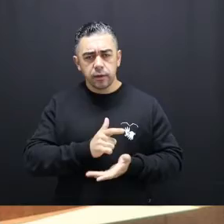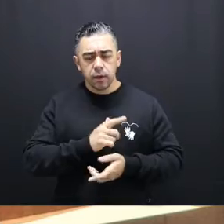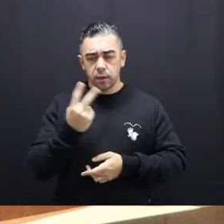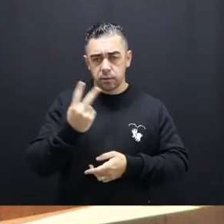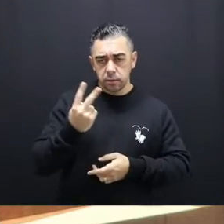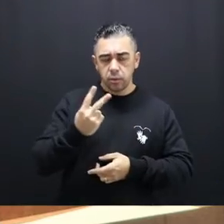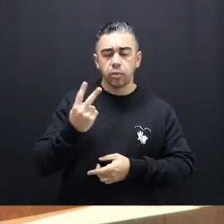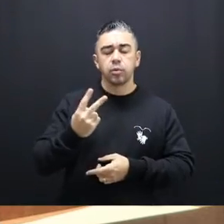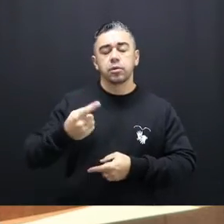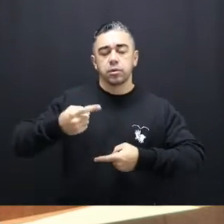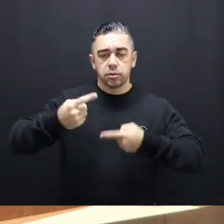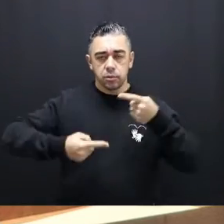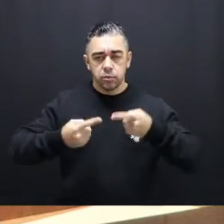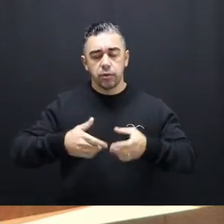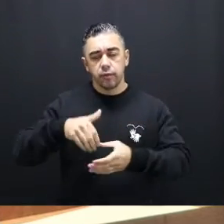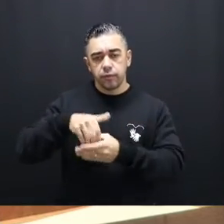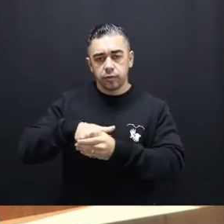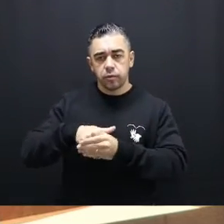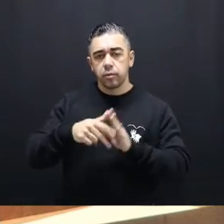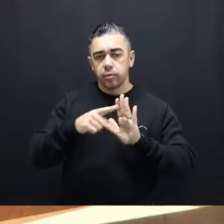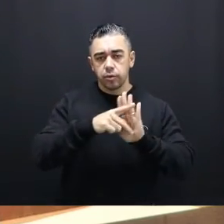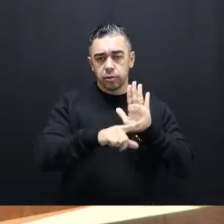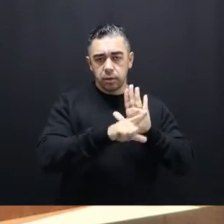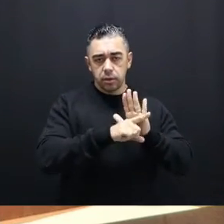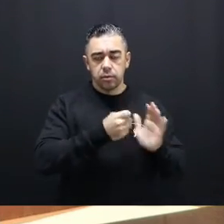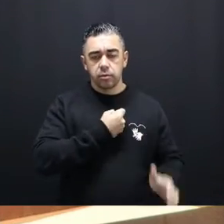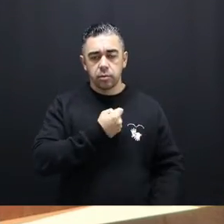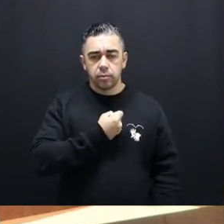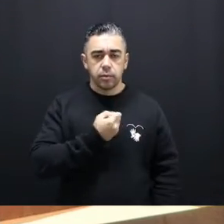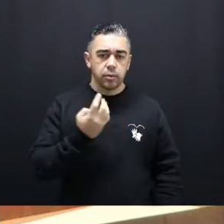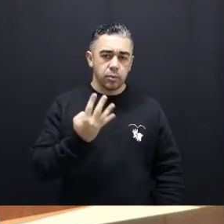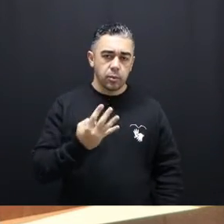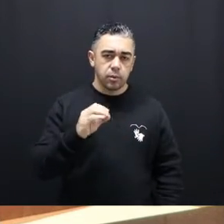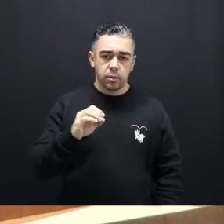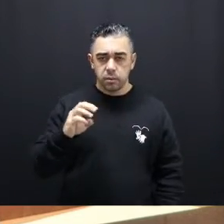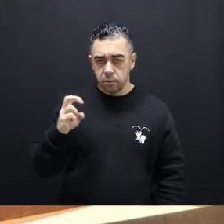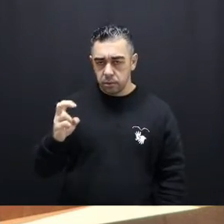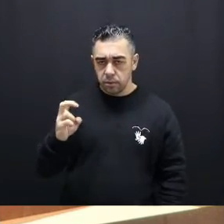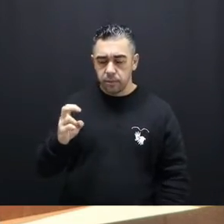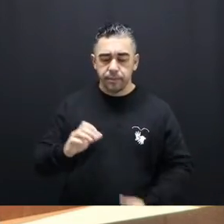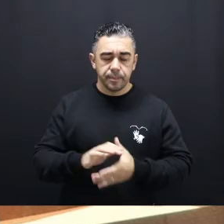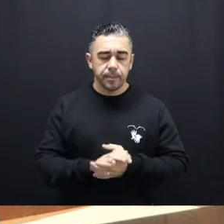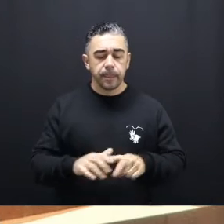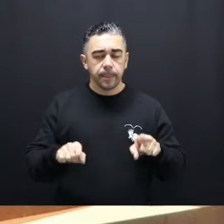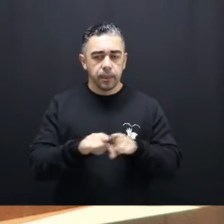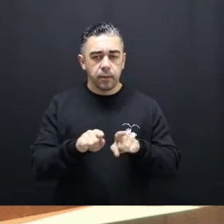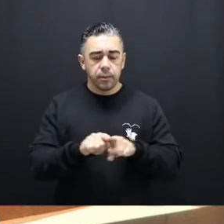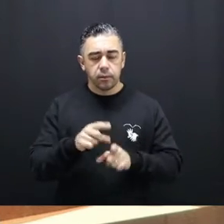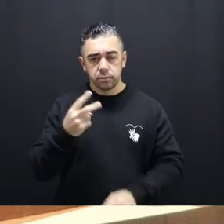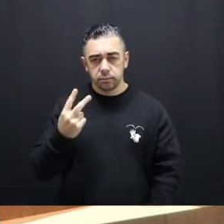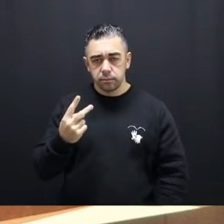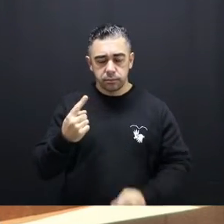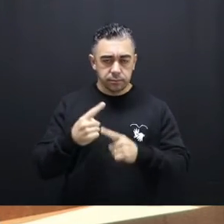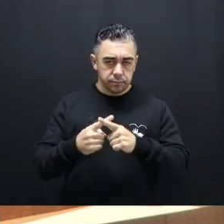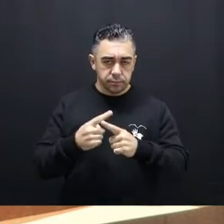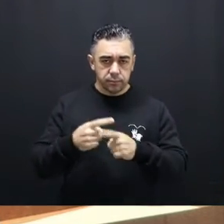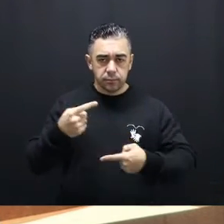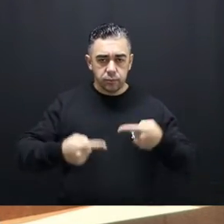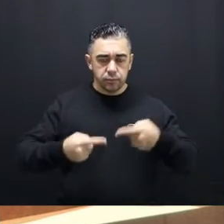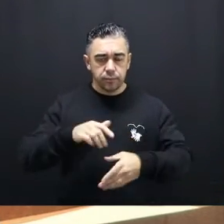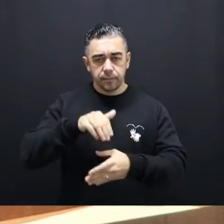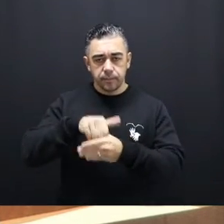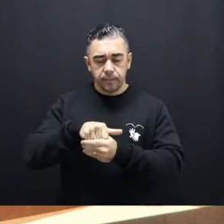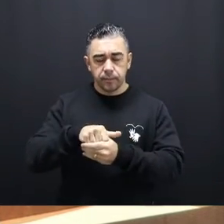segundo turno de discussão e votação do projeto de lei de número 405 também teremos um segundo turno de discussão e votação